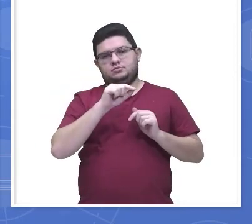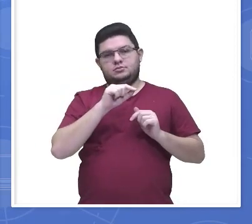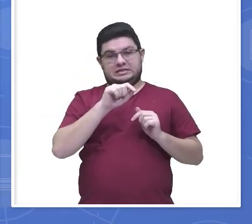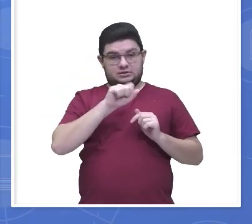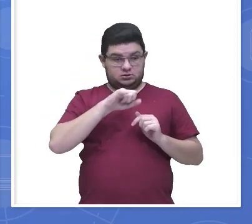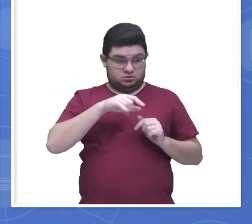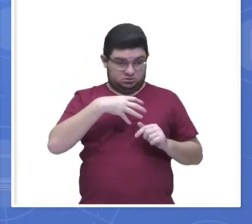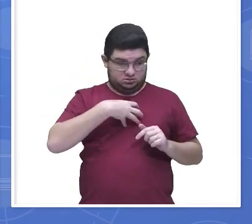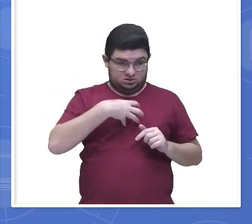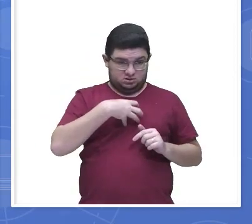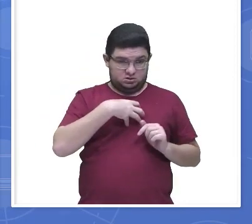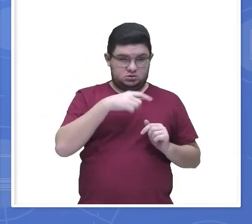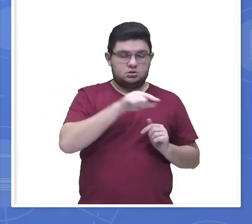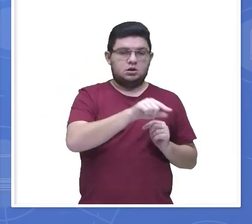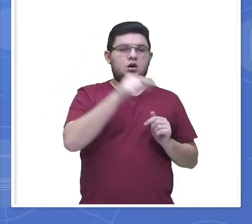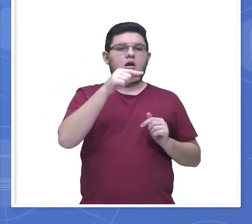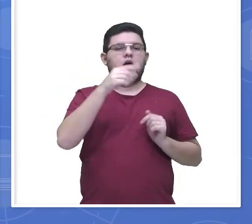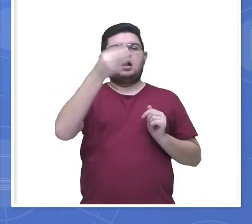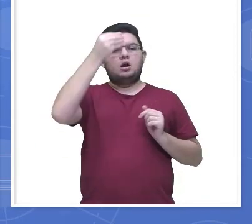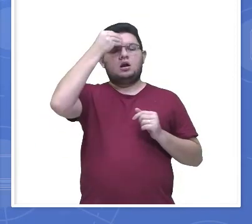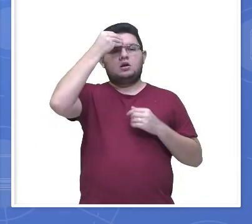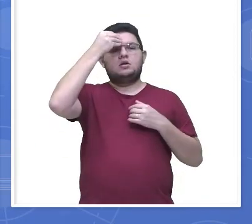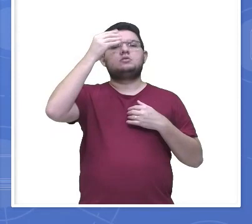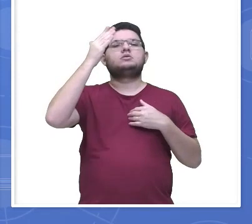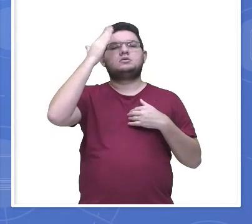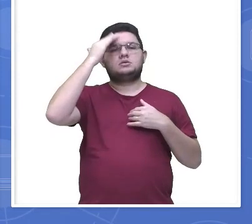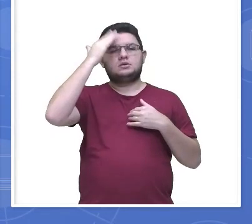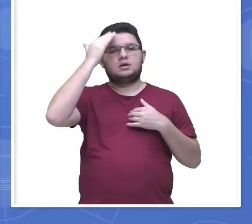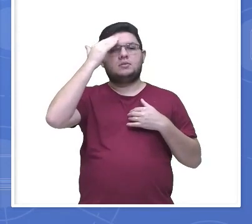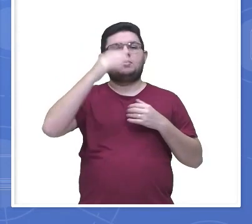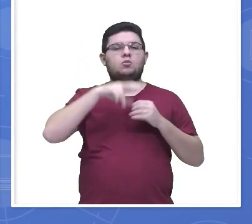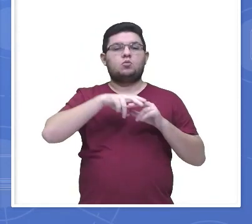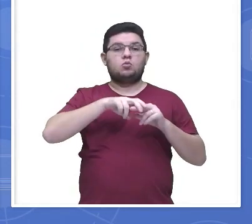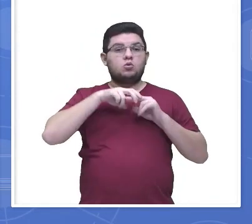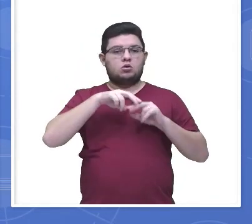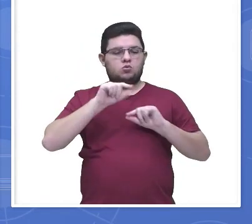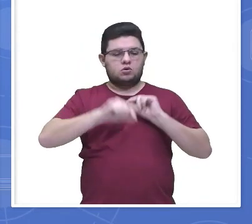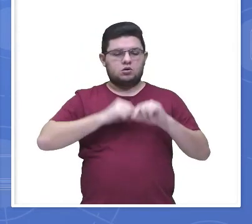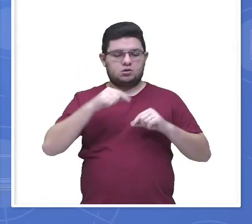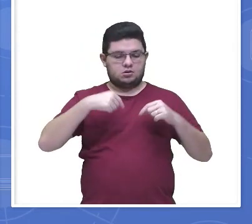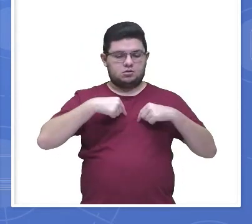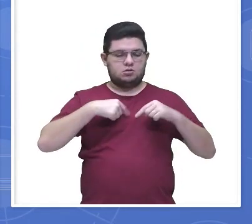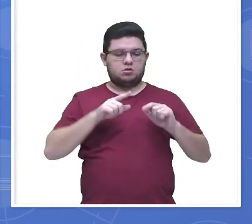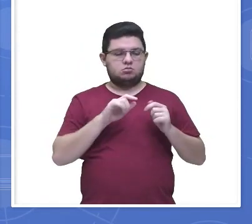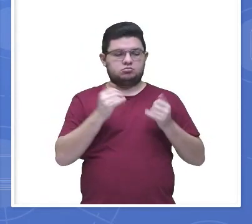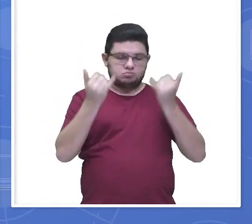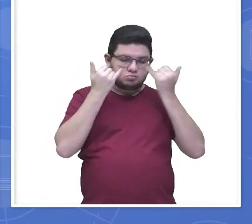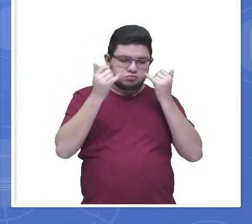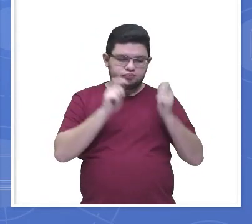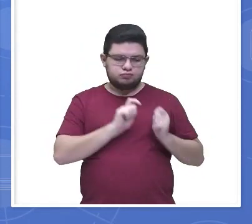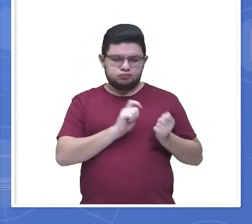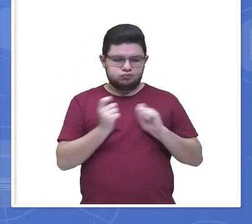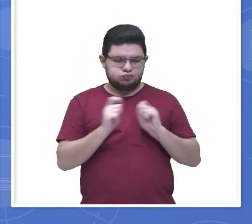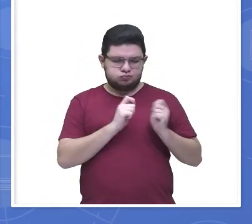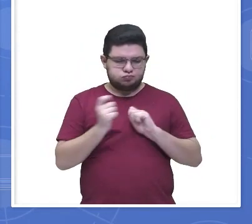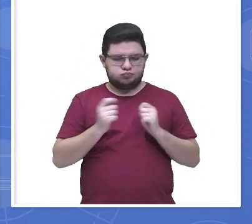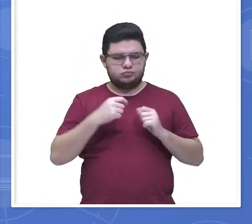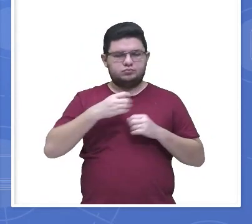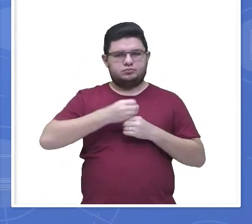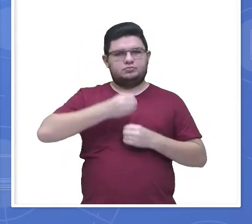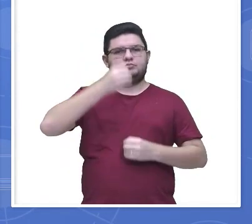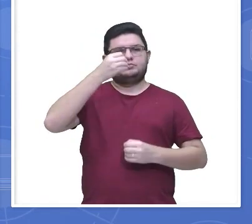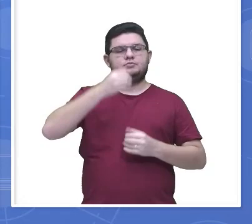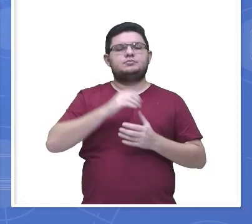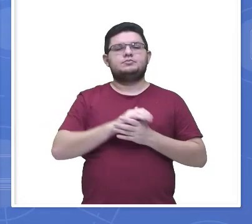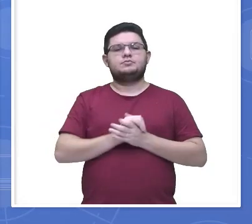a dor para te deixar na lembrança ali que aquilo ali que está quente pode te causar uma queimadura, tá? Então é um ato reflexo.